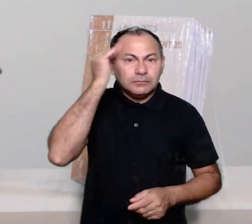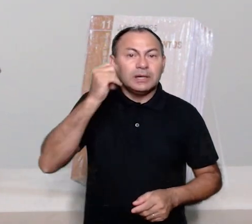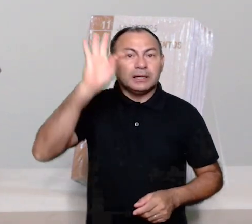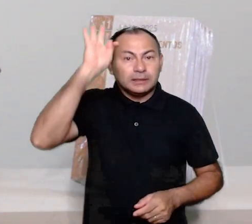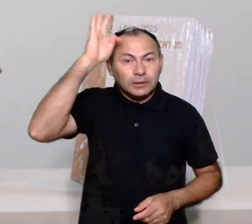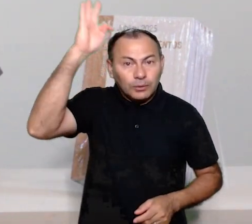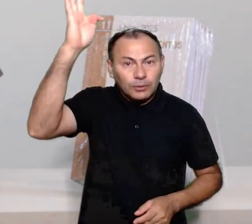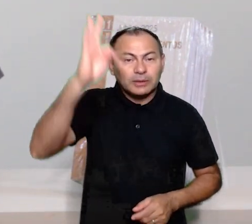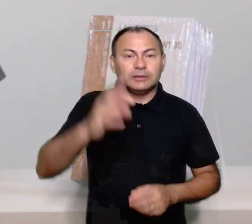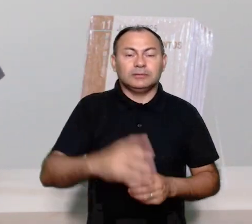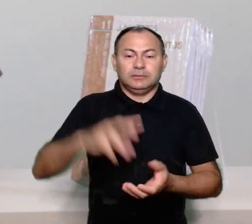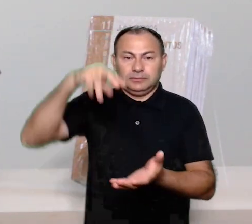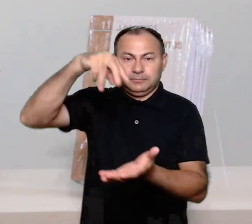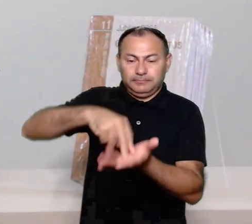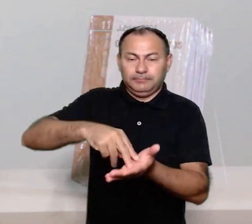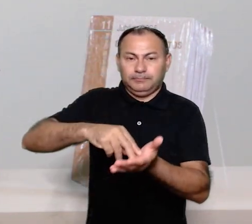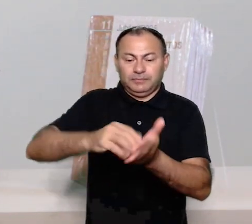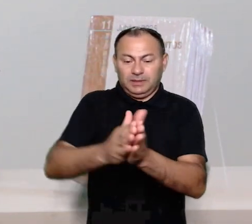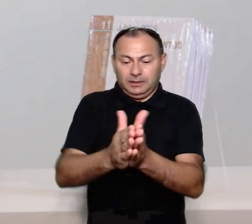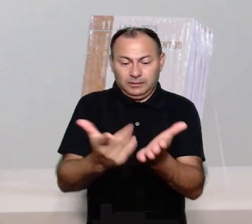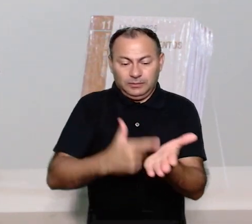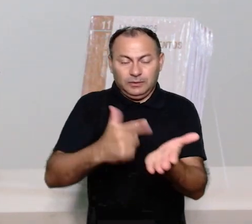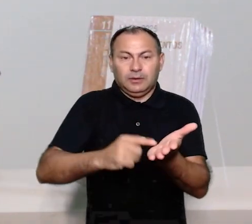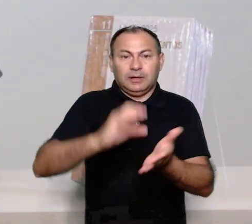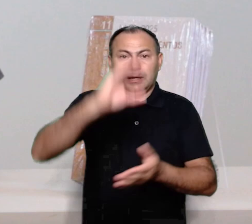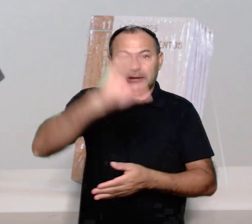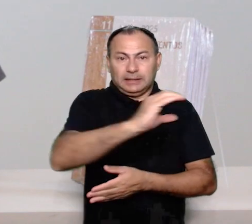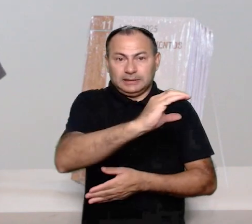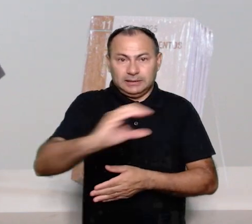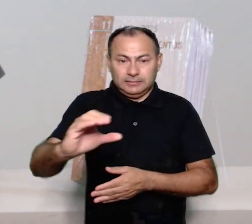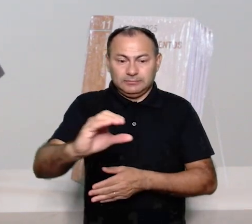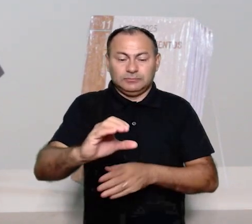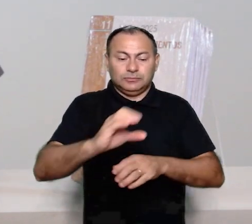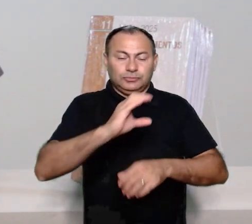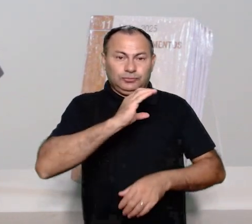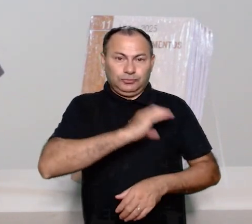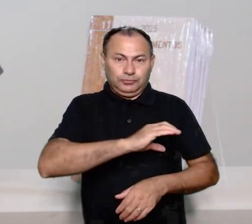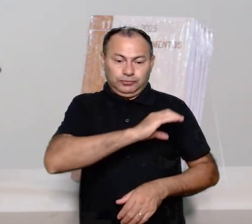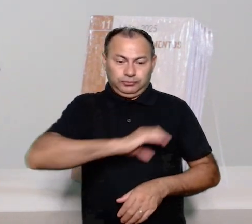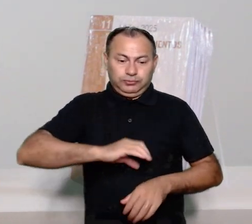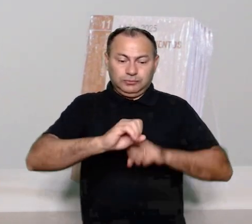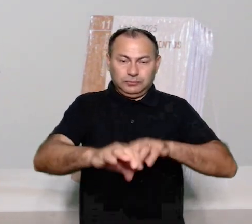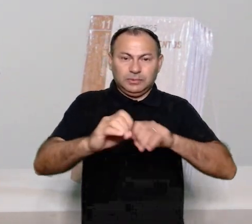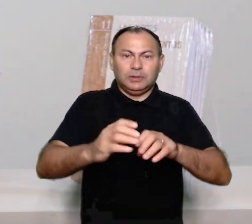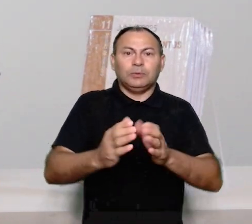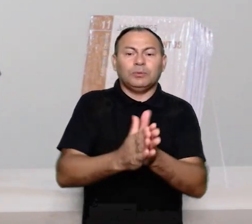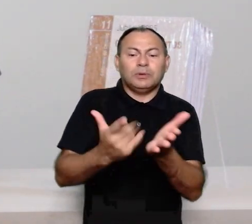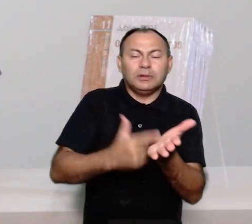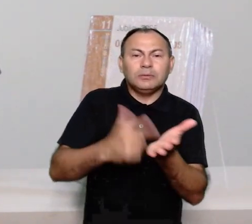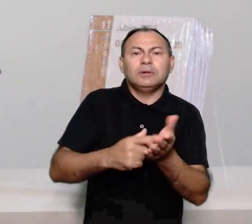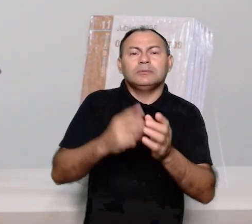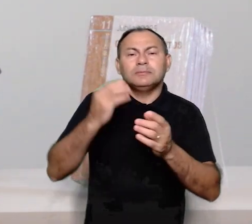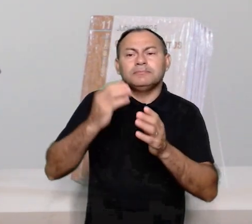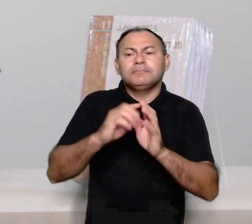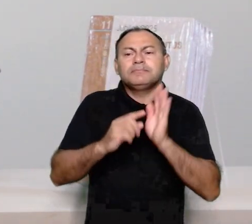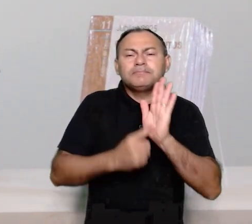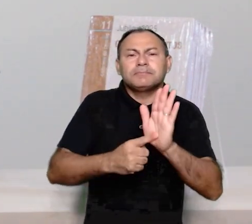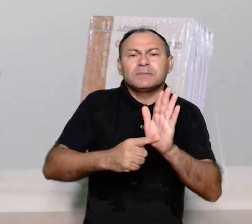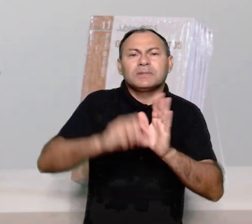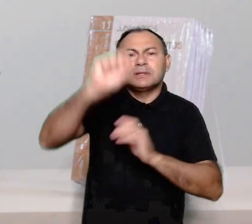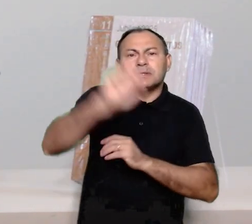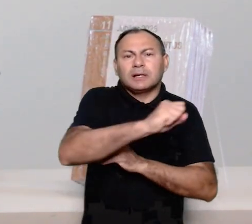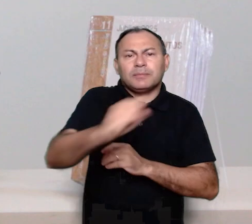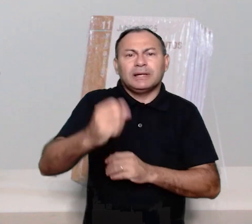a teoria que está presente no Catecismo da Igreja Católica, não basta, inclusive, frequentarmos os sacramentos para entendê-los